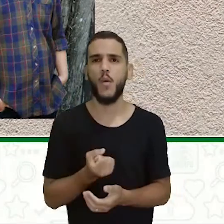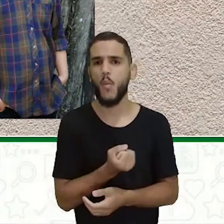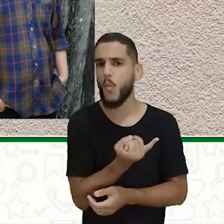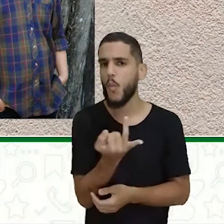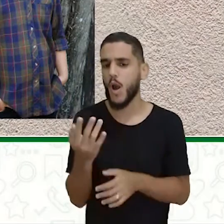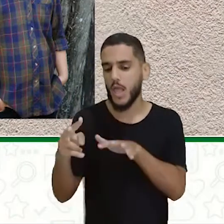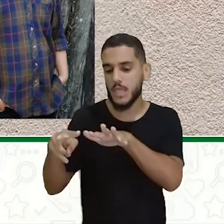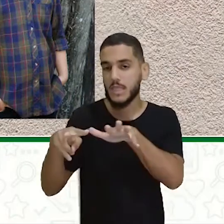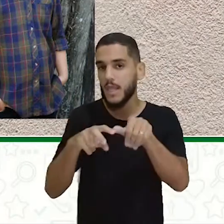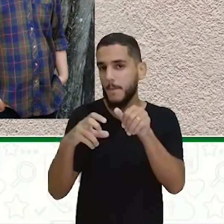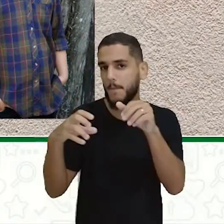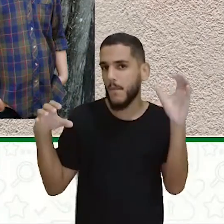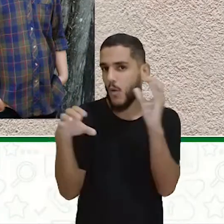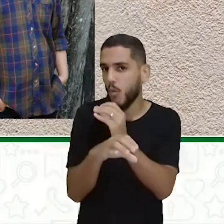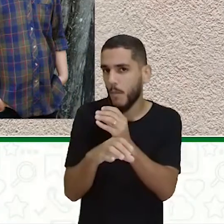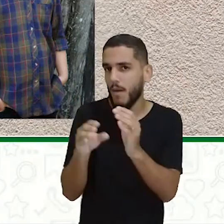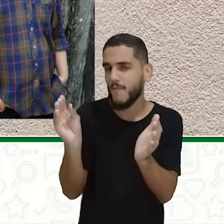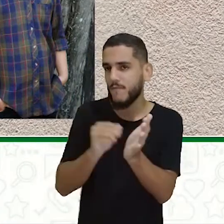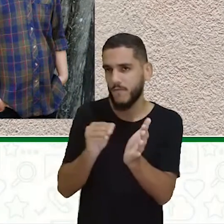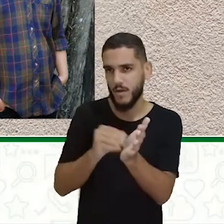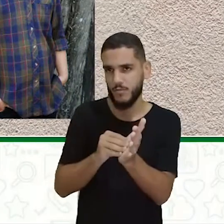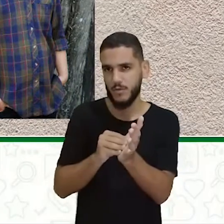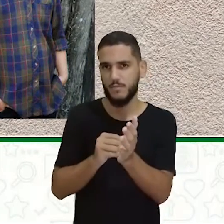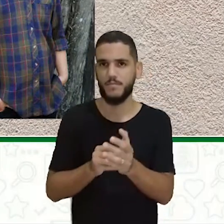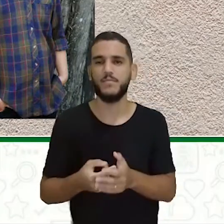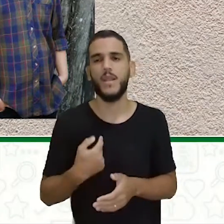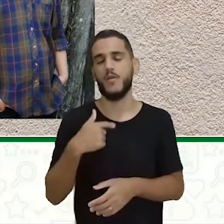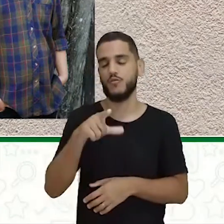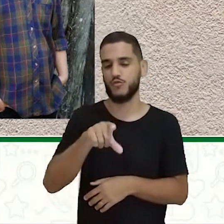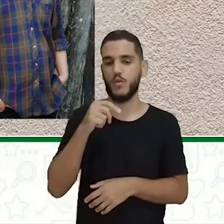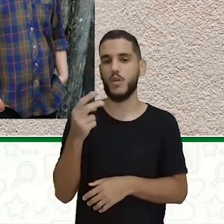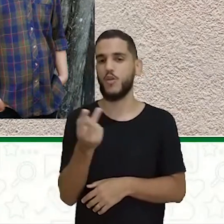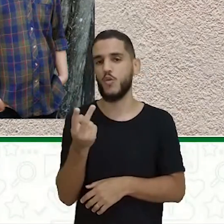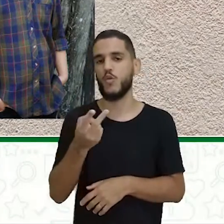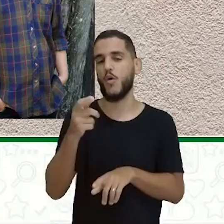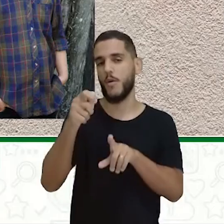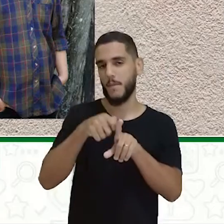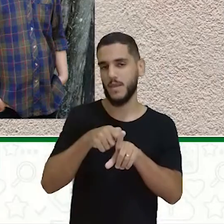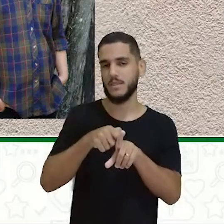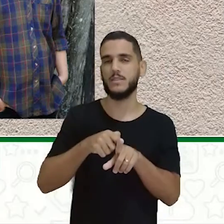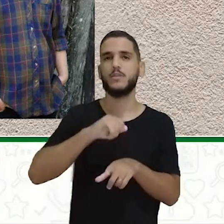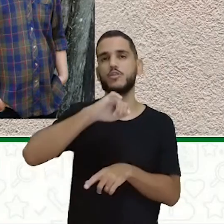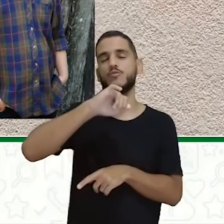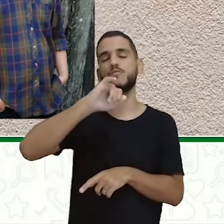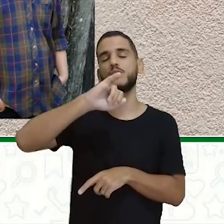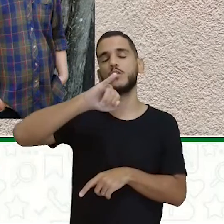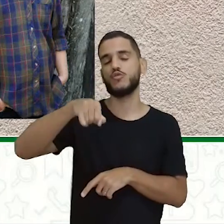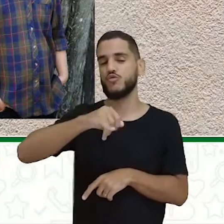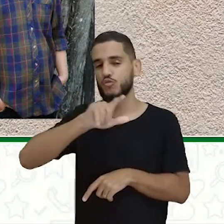o aniversário dele? Aí eu peguei 2 meses, eu peguei julho e agosto, para a gente ter uma